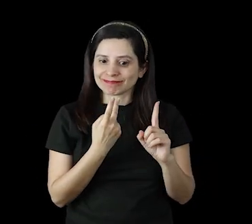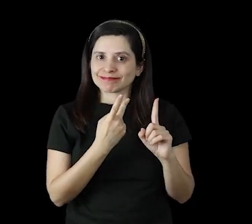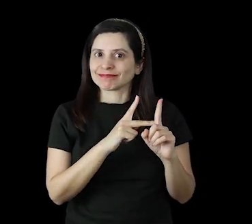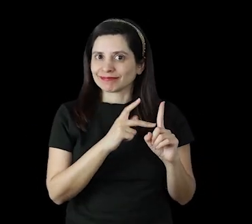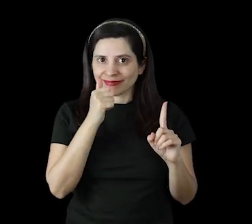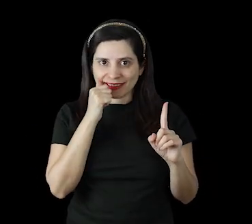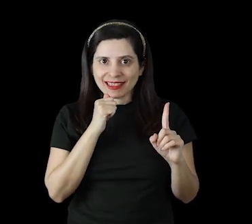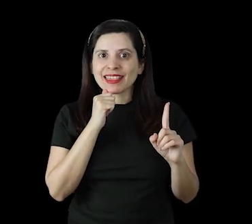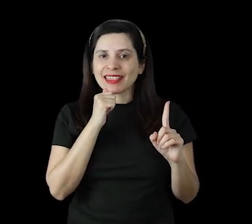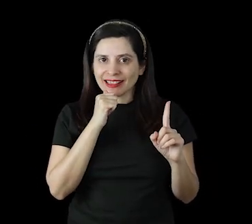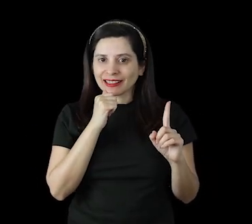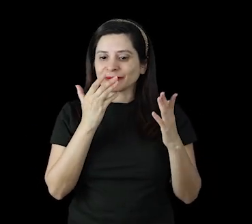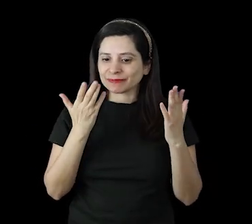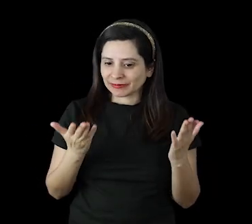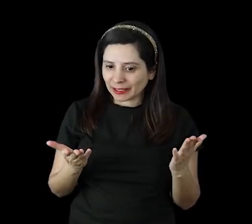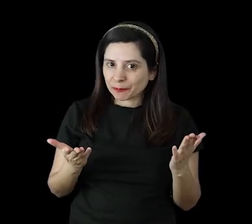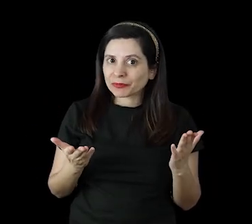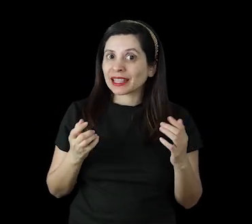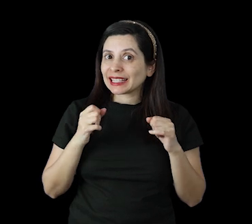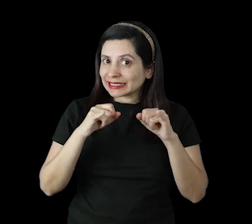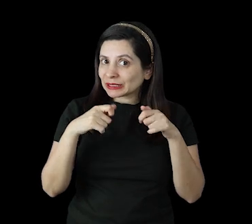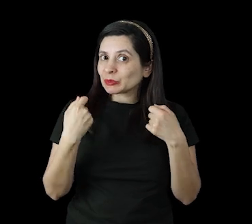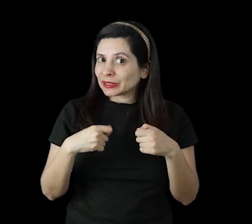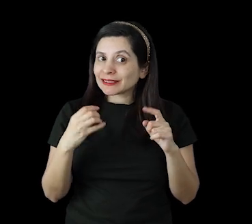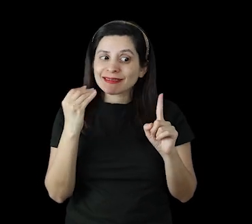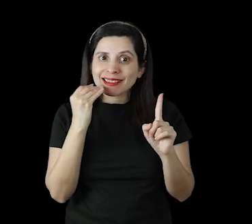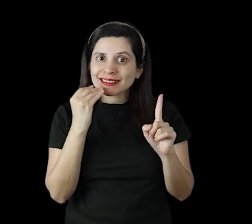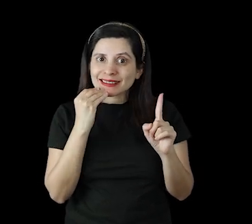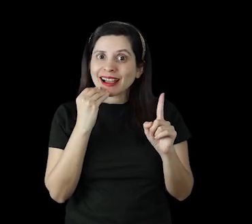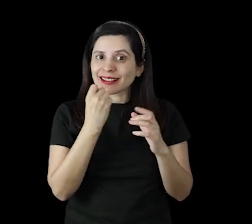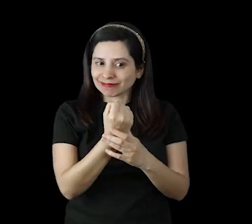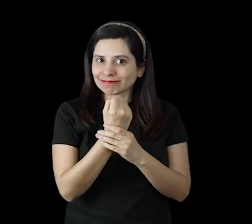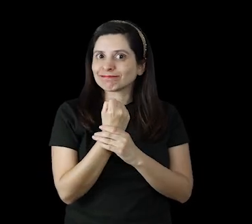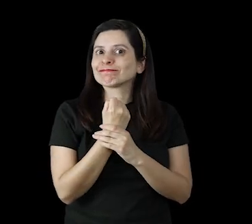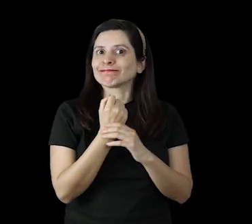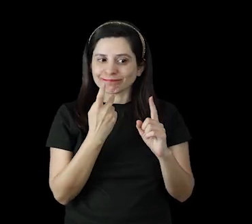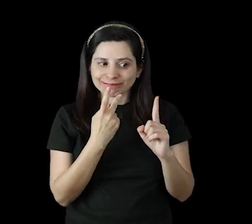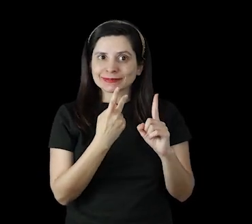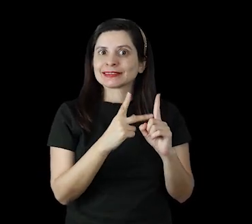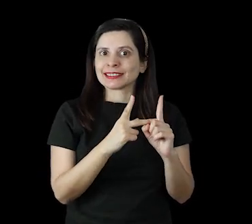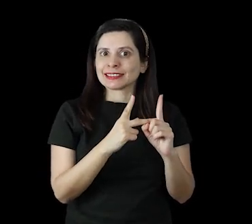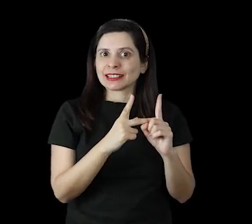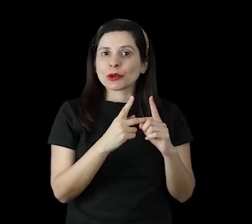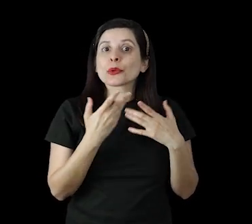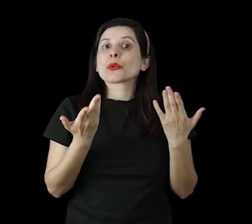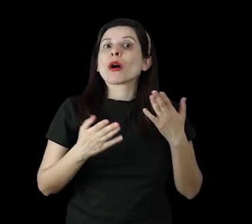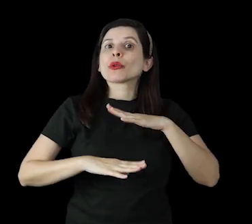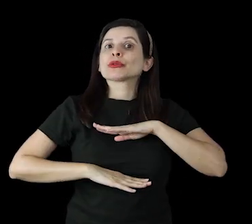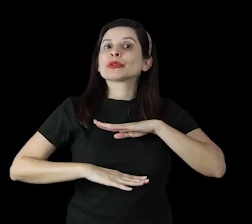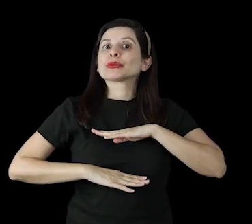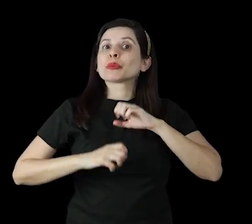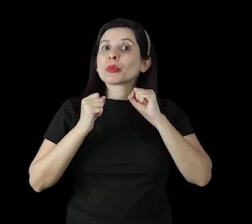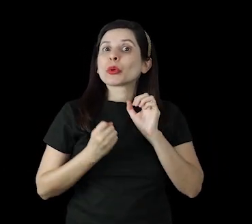tipo um incidente incitante, porque se eu preciso testar essa segurança, que situação que eu